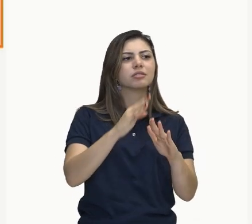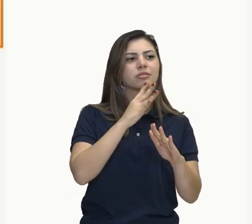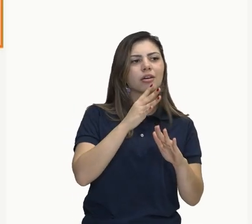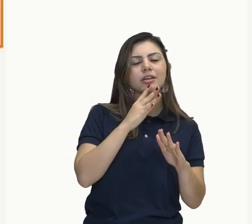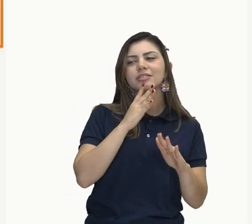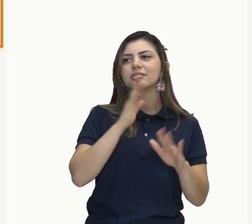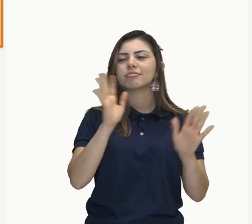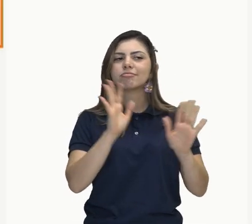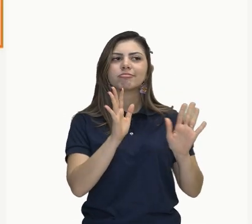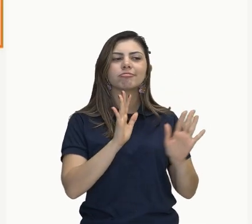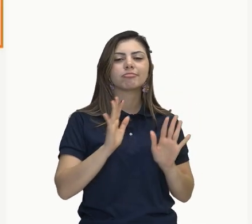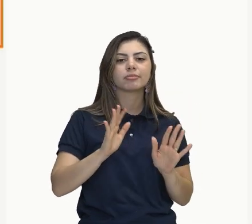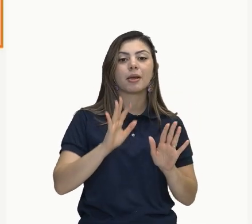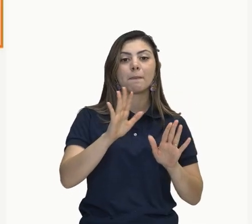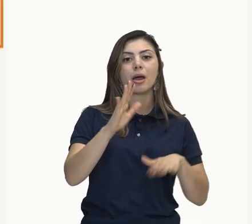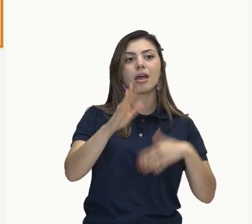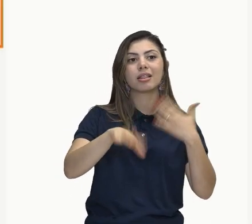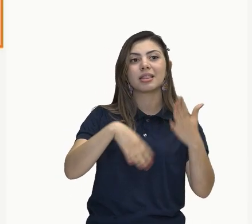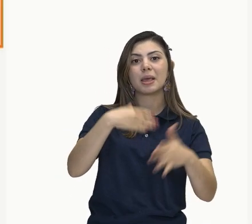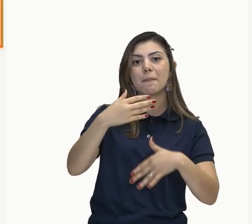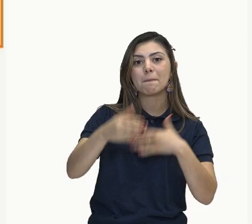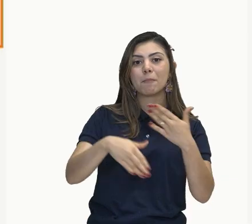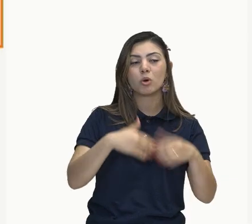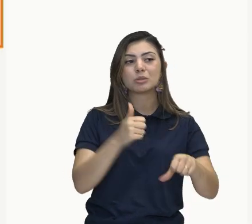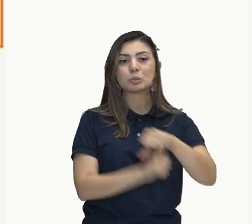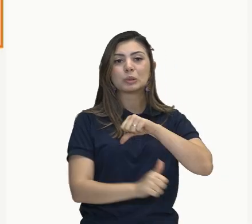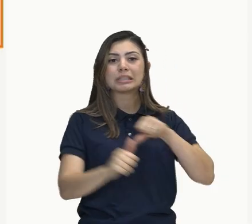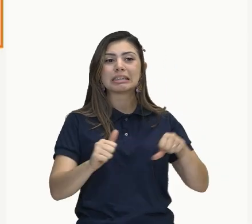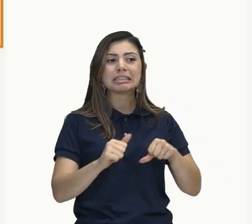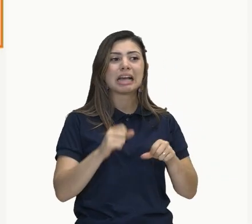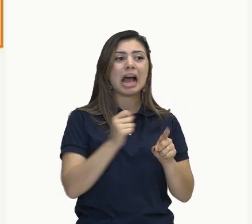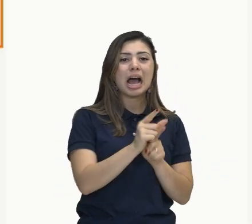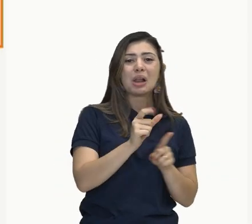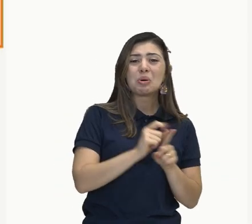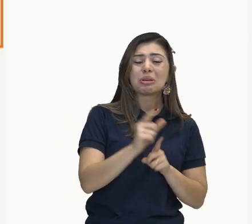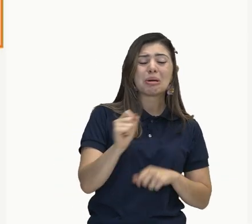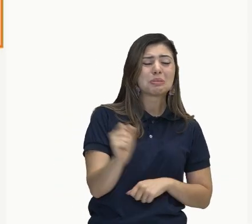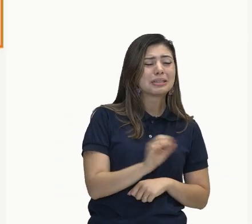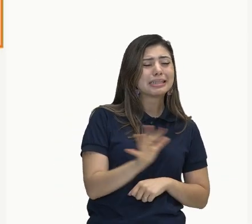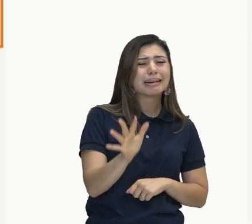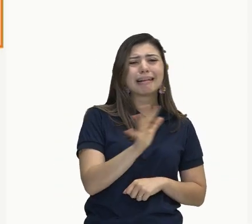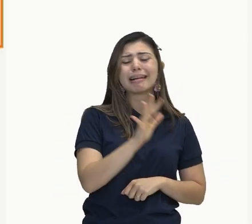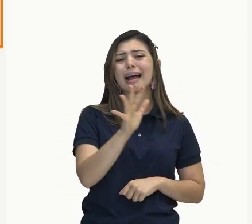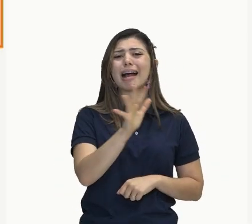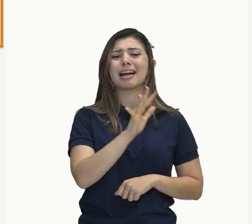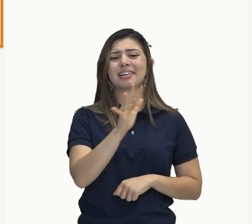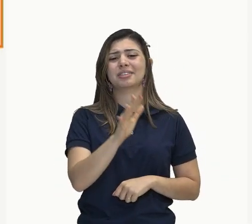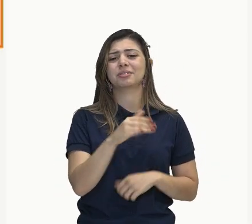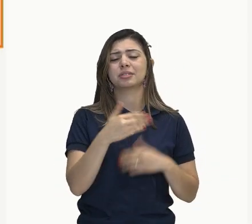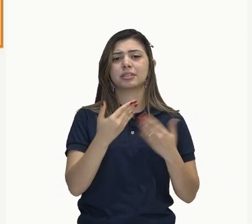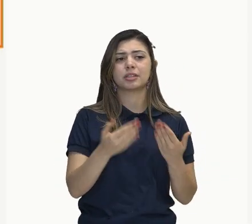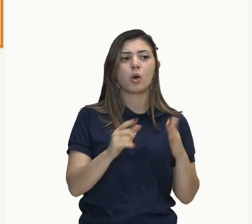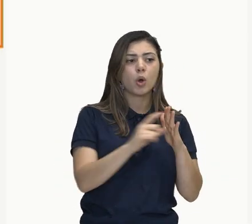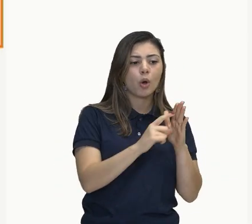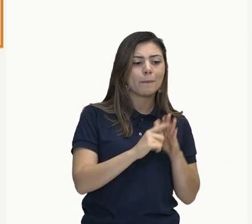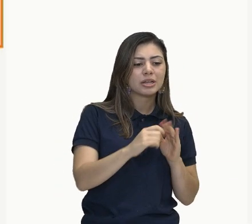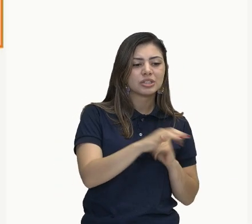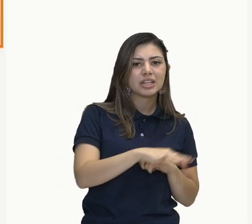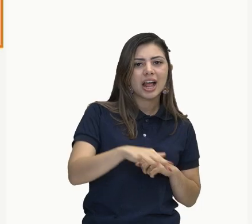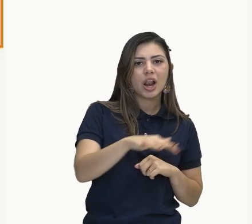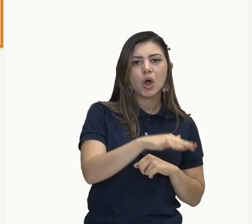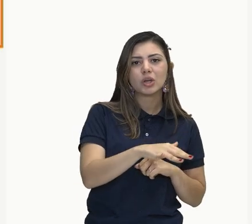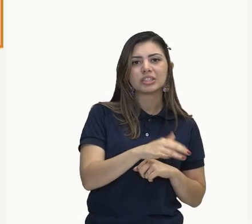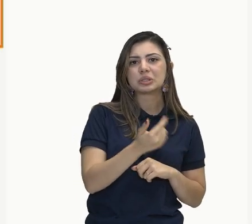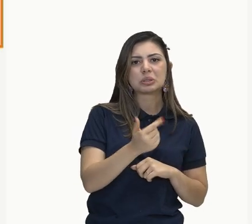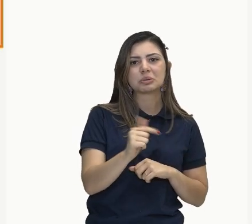da gentrificação, os aluguéis tornam-se impossíveis, ou seja, com valores muito elevados. Em vez de um comércio local, agora eu tenho